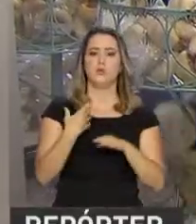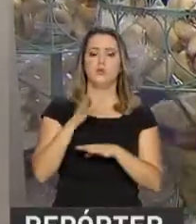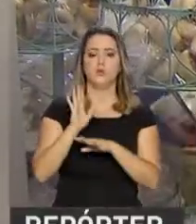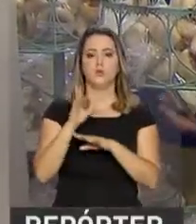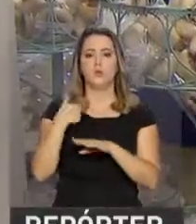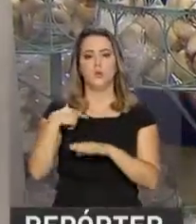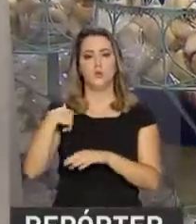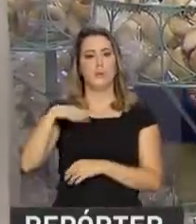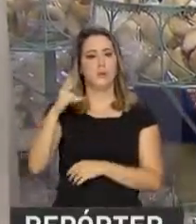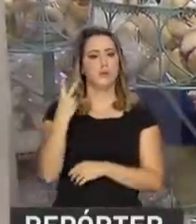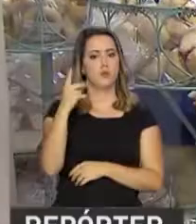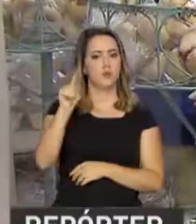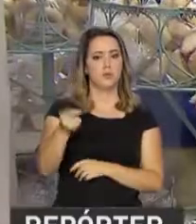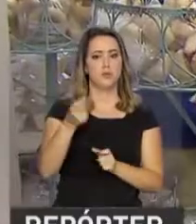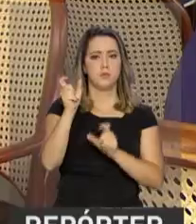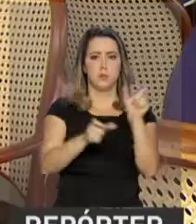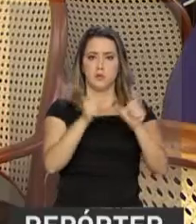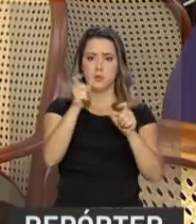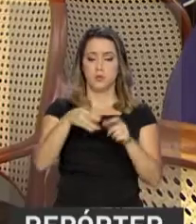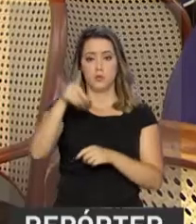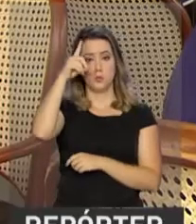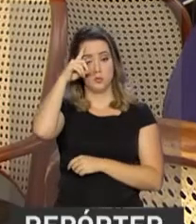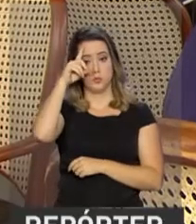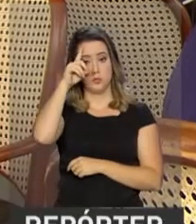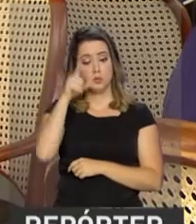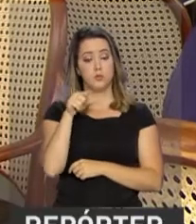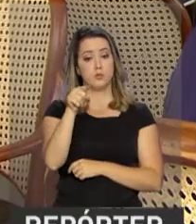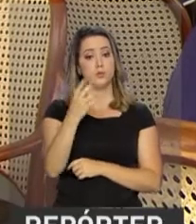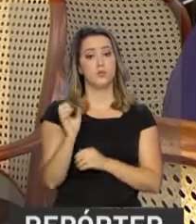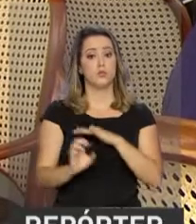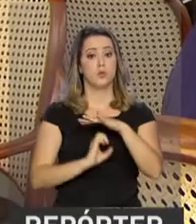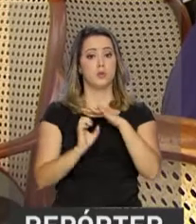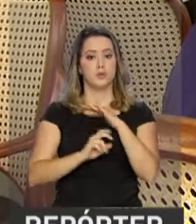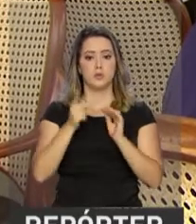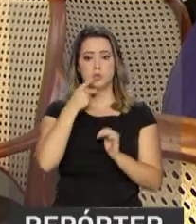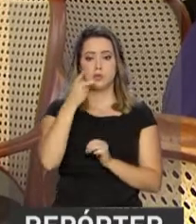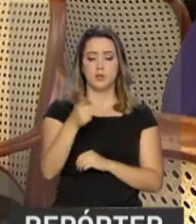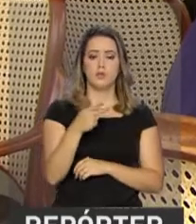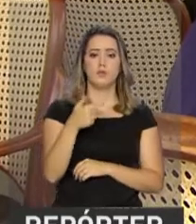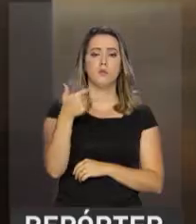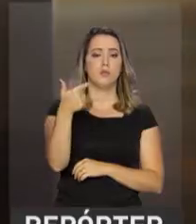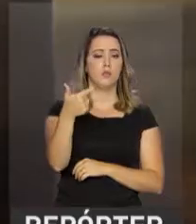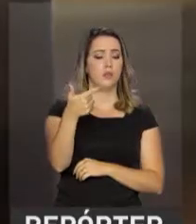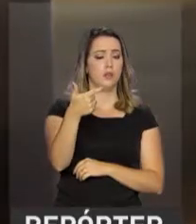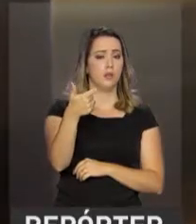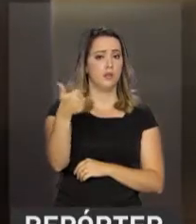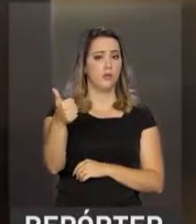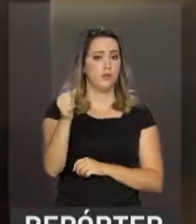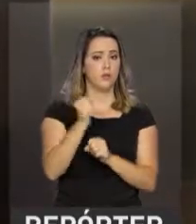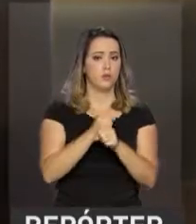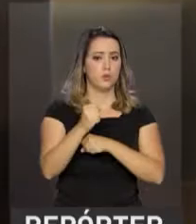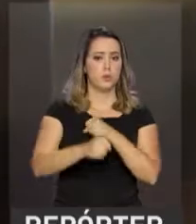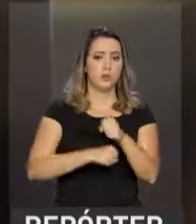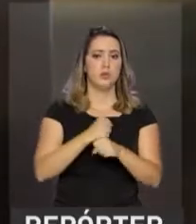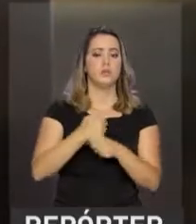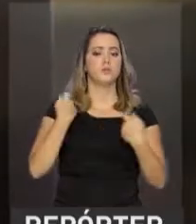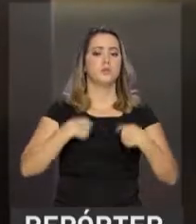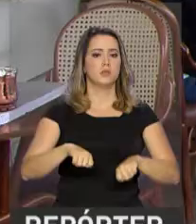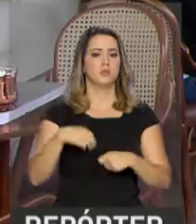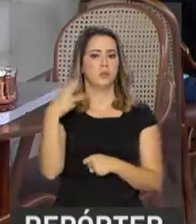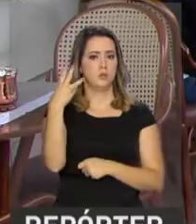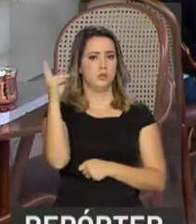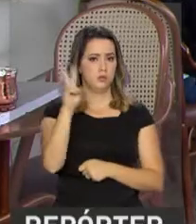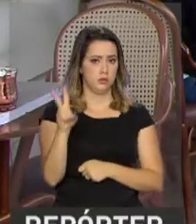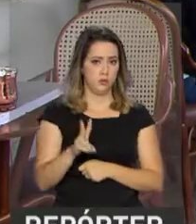2 mil clientes por dia a empresária afirma que nos 21 anos de existência recorreu pelo menos três vezes